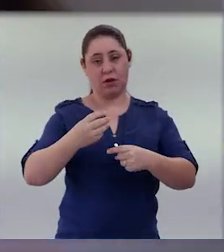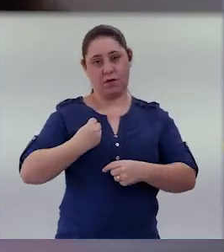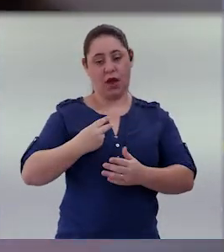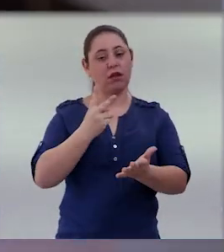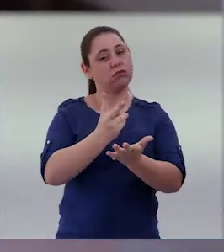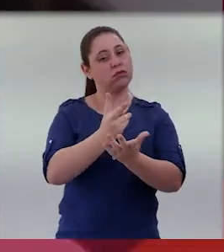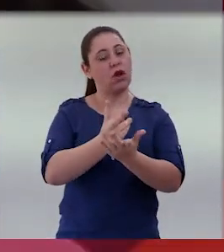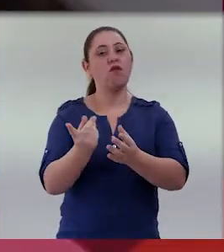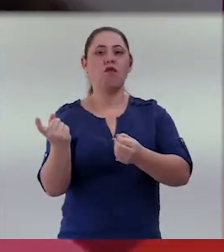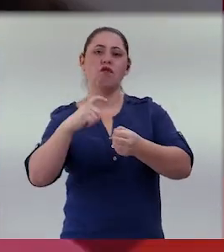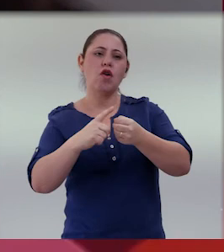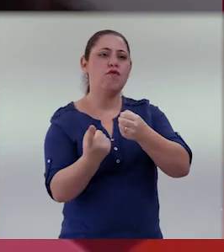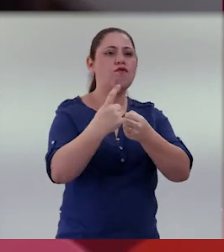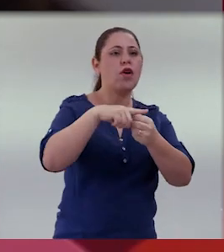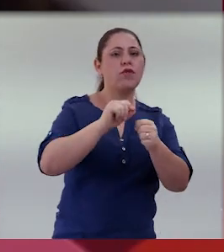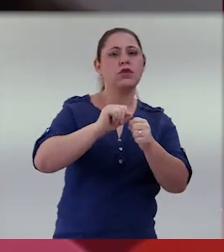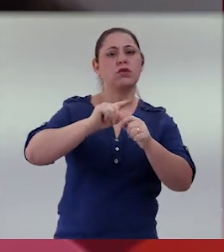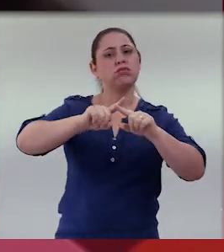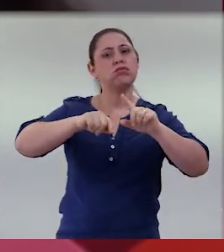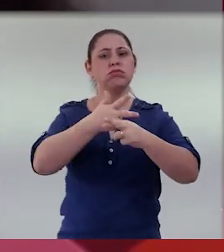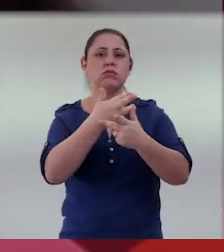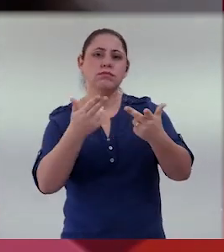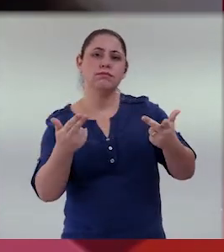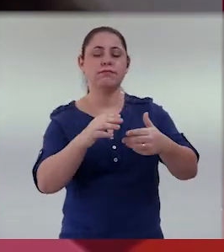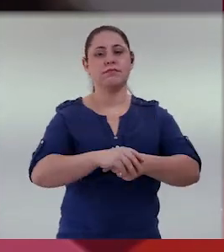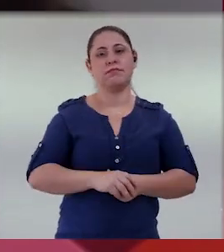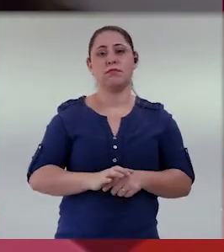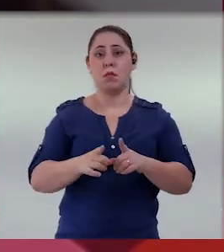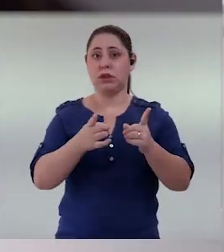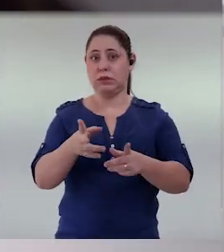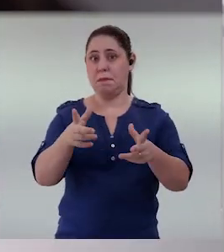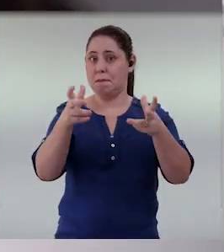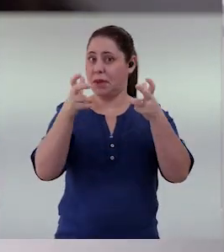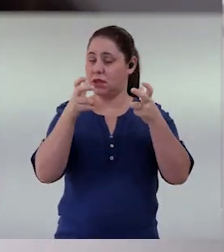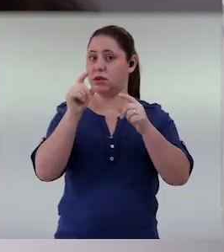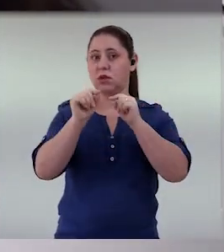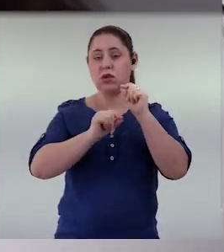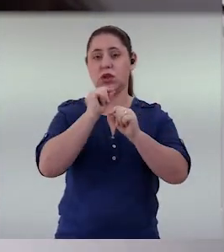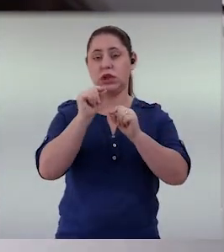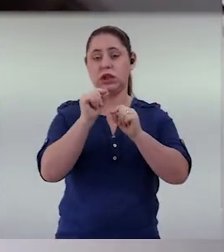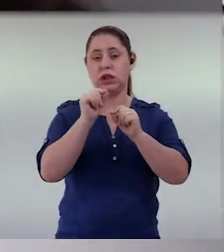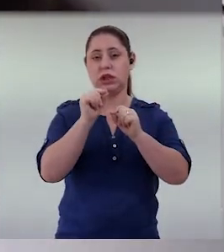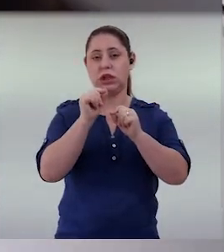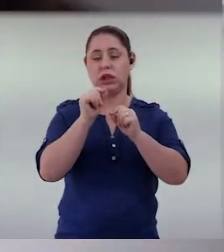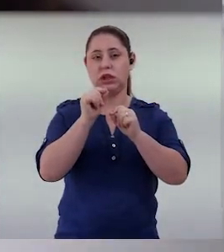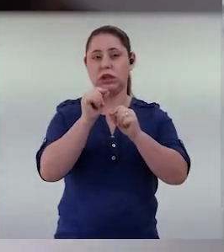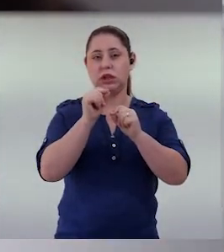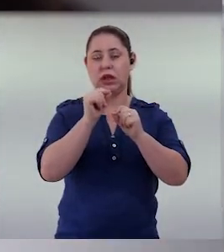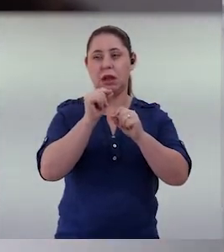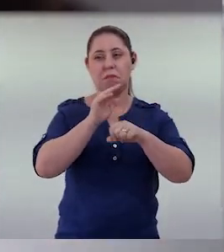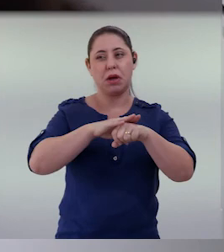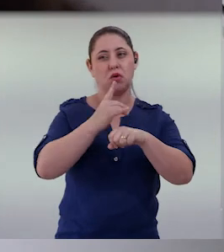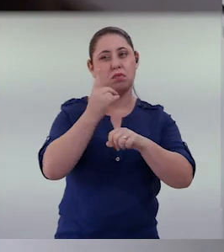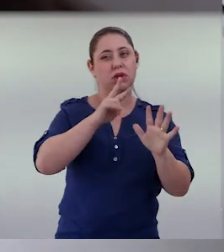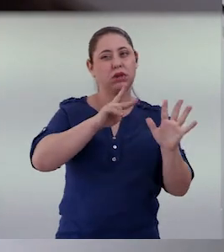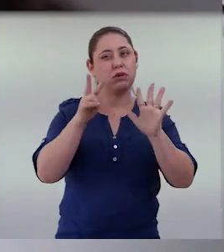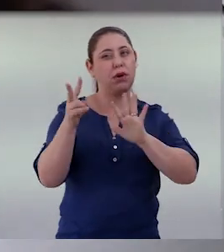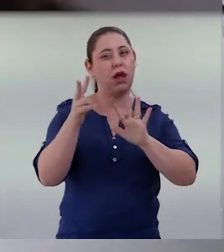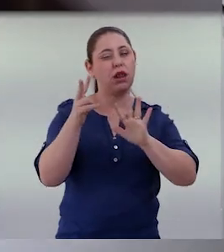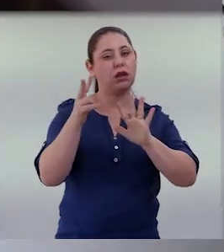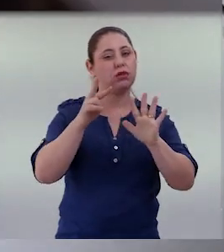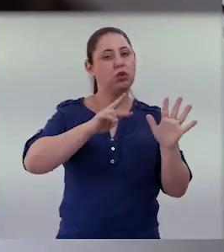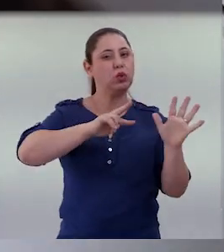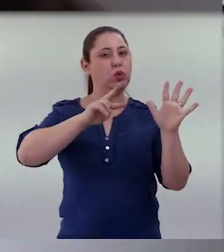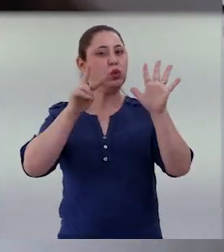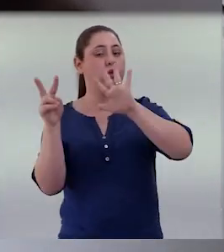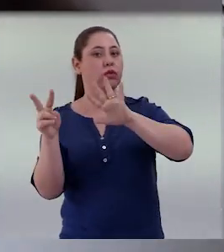vida continua e você vai retomando tudo isso. Mas se a gente perceber que esse quadro ele vem se